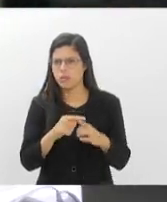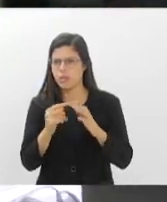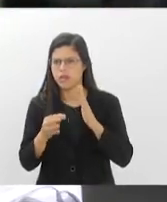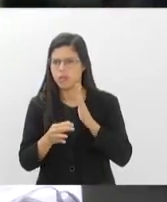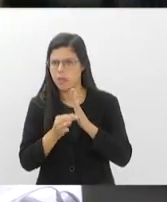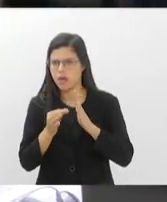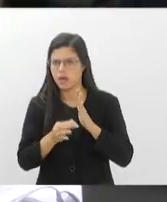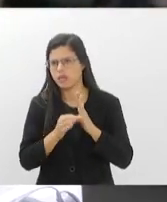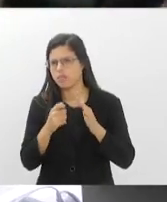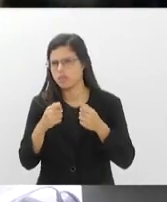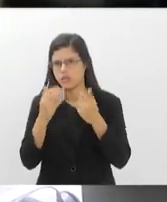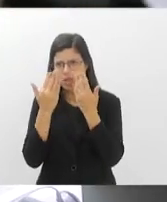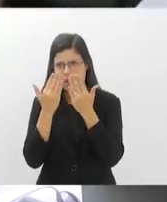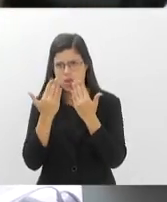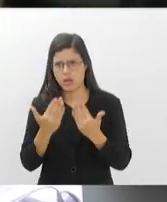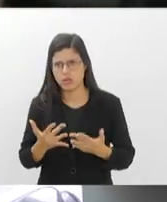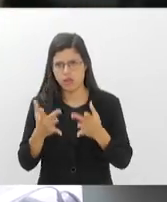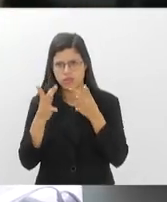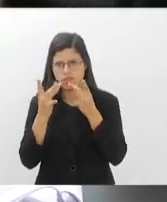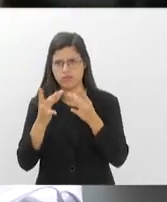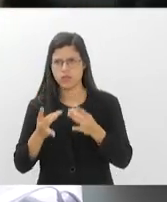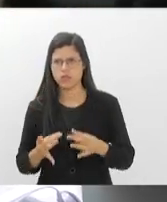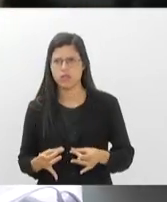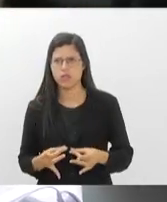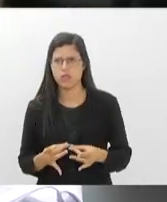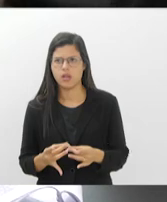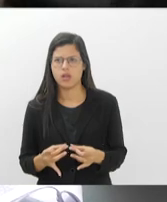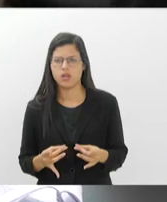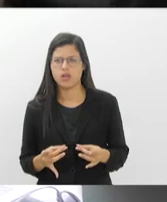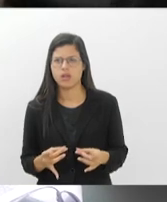forma. Eu não sei o que o deputado Amorim